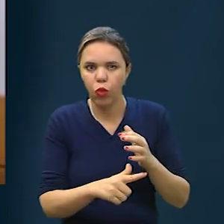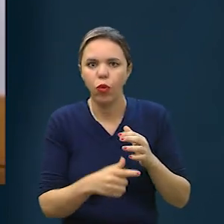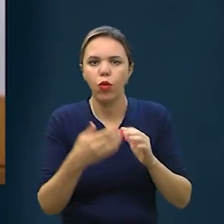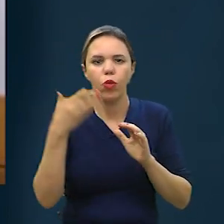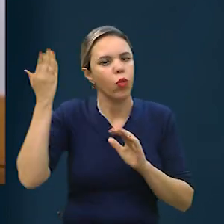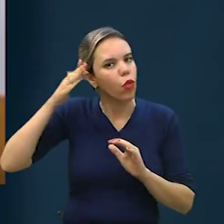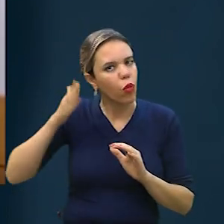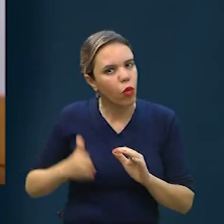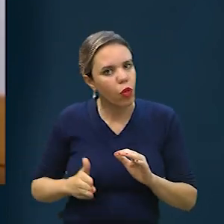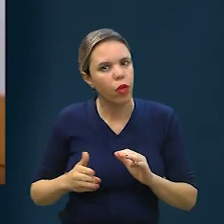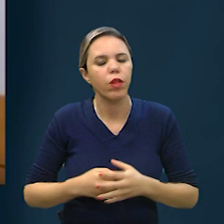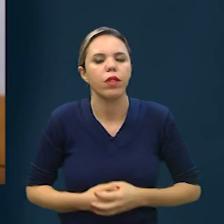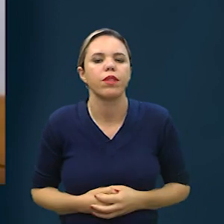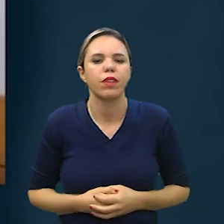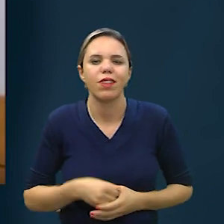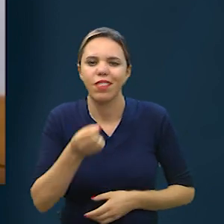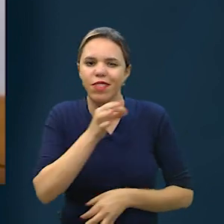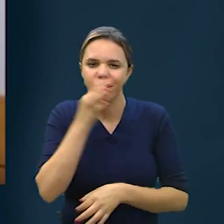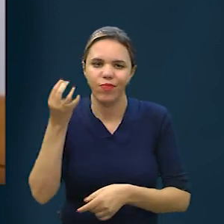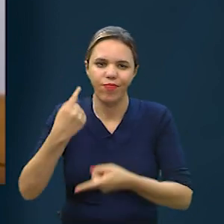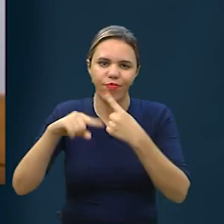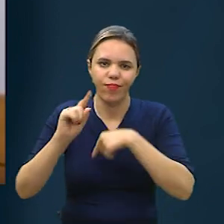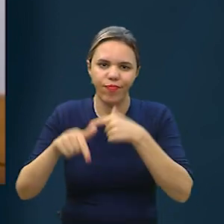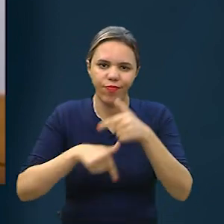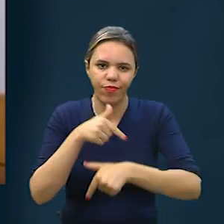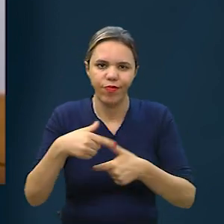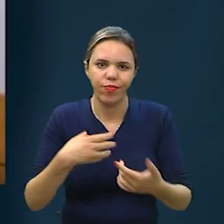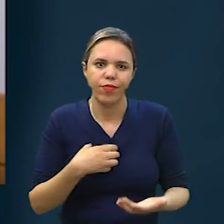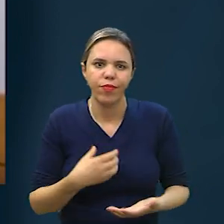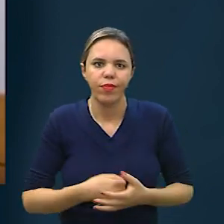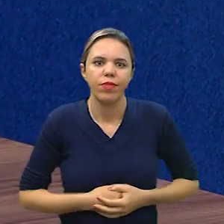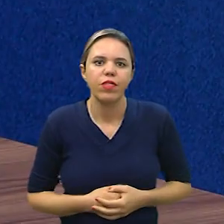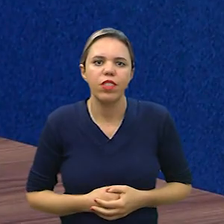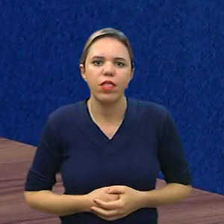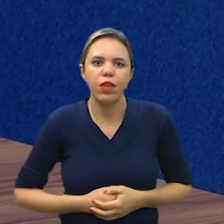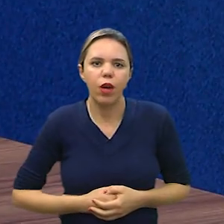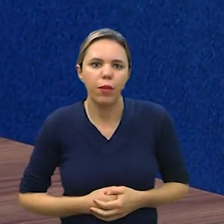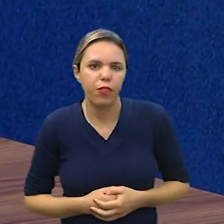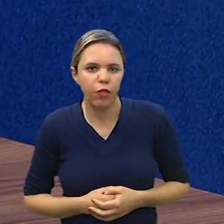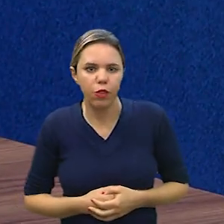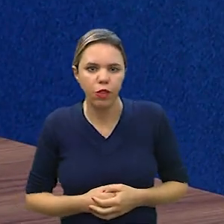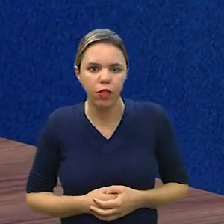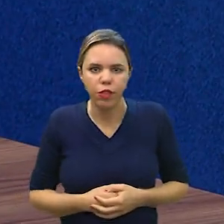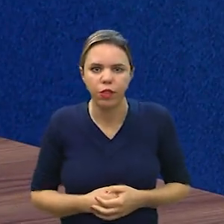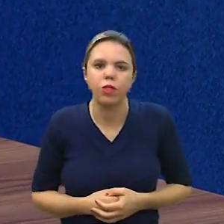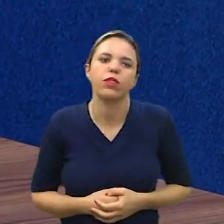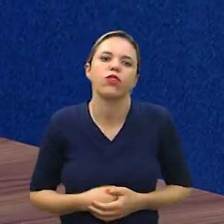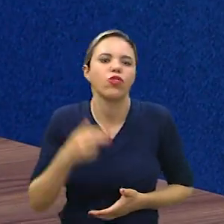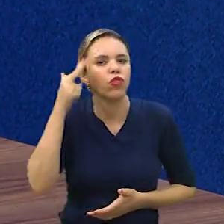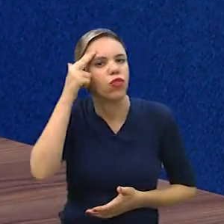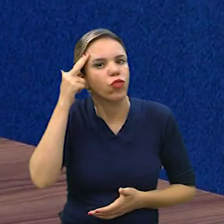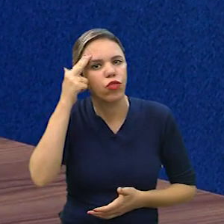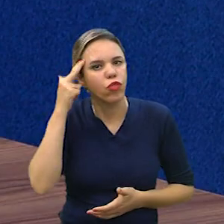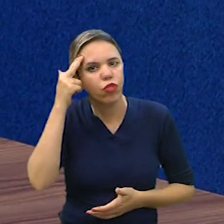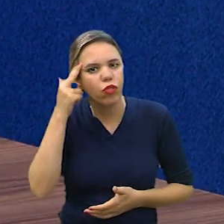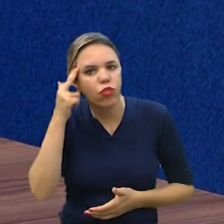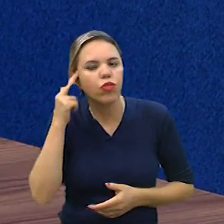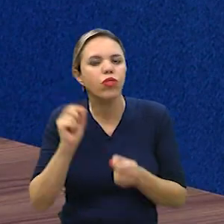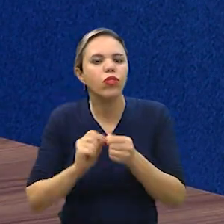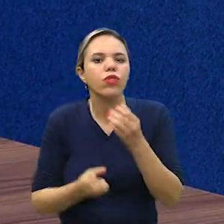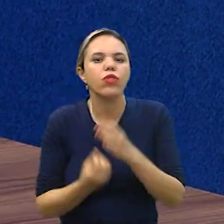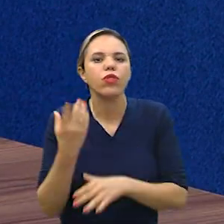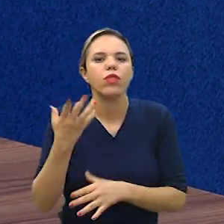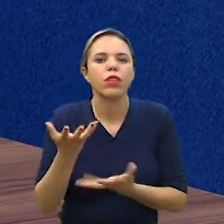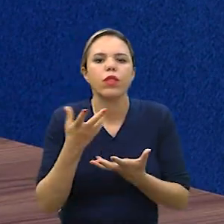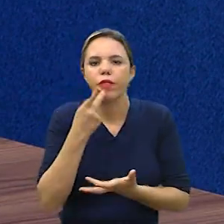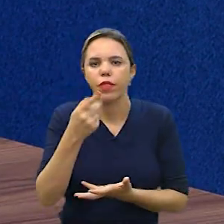cabelos ondulados, e está sendo fantástico trabalhar dessa forma. Luciana, então, desses sonhos realizados,